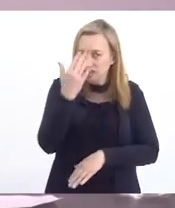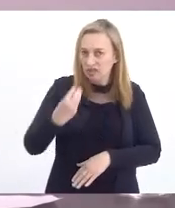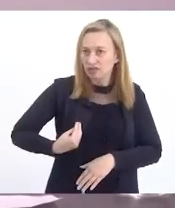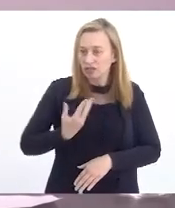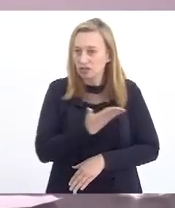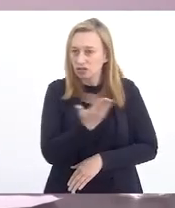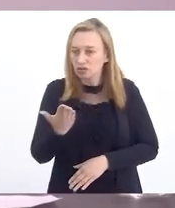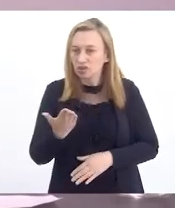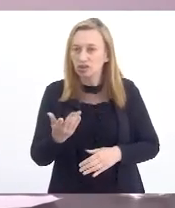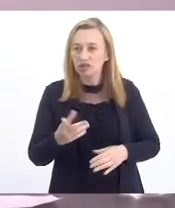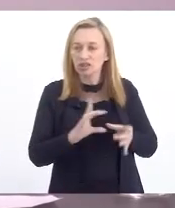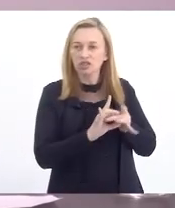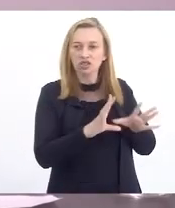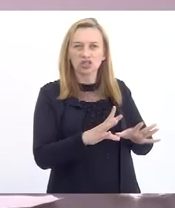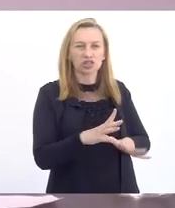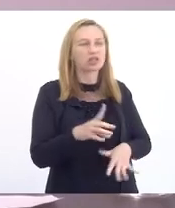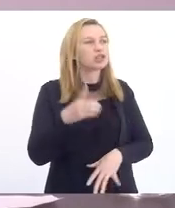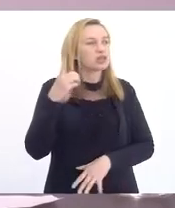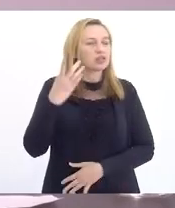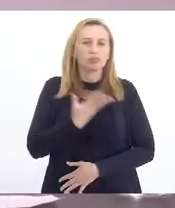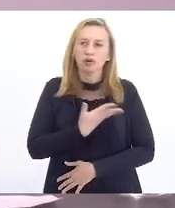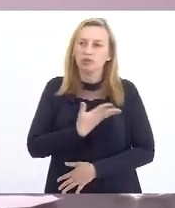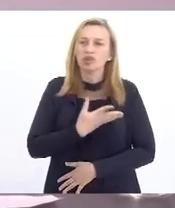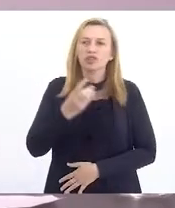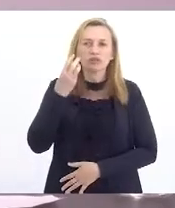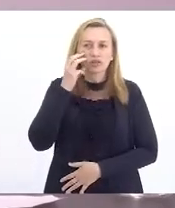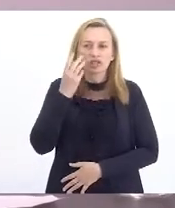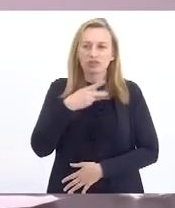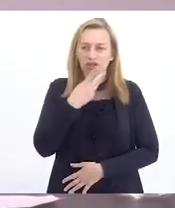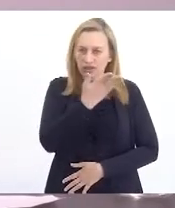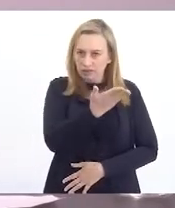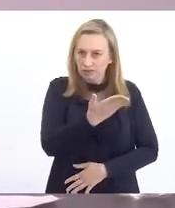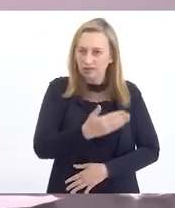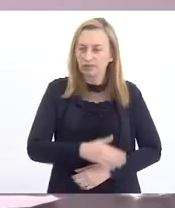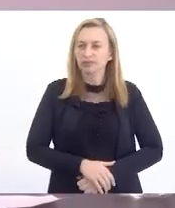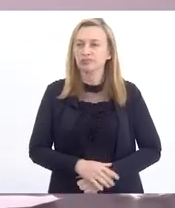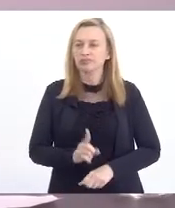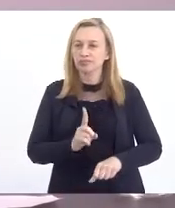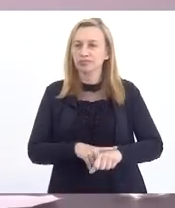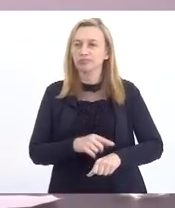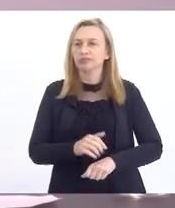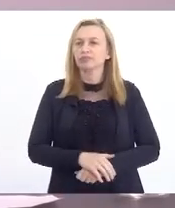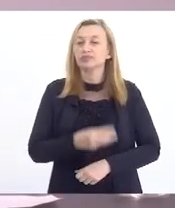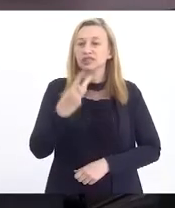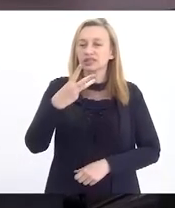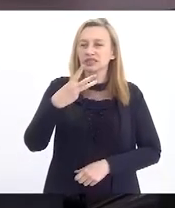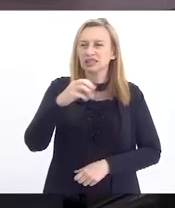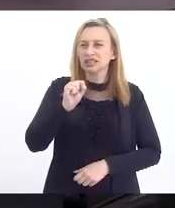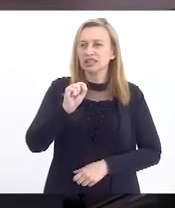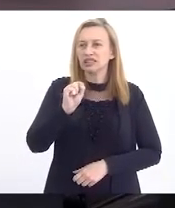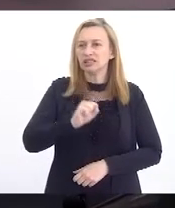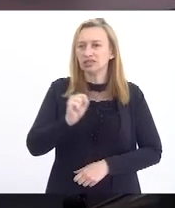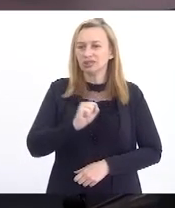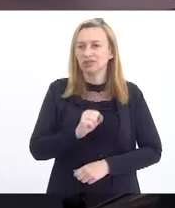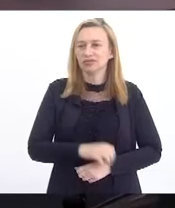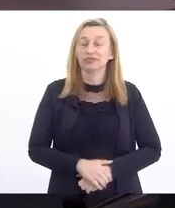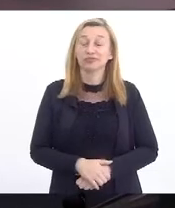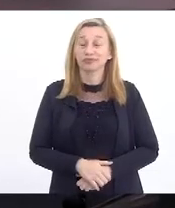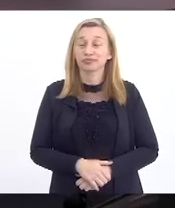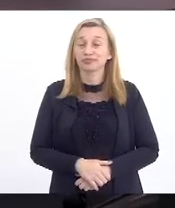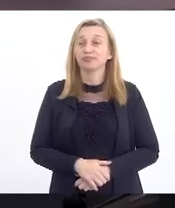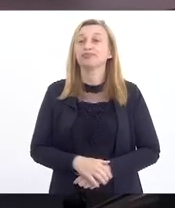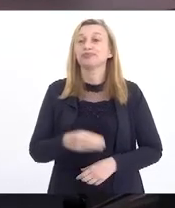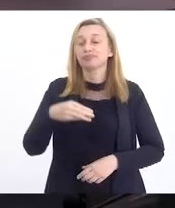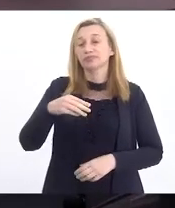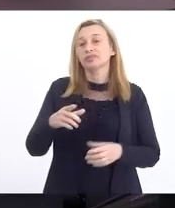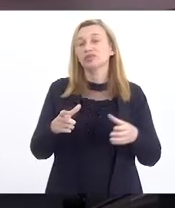todos e passar a palavra aqui para o meu amigo Valdec, que esteve comigo até esse momento. 30 segundos só, em nome da Comissão da Região